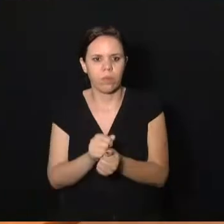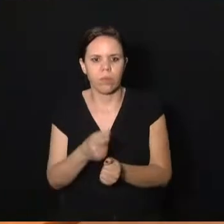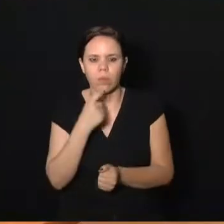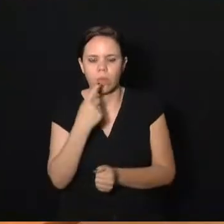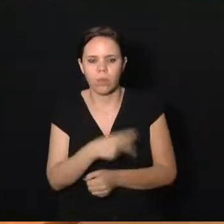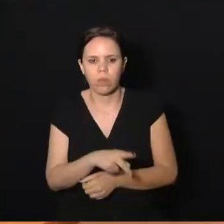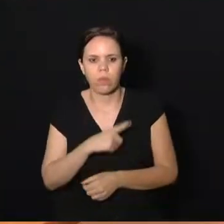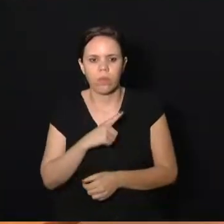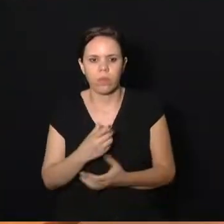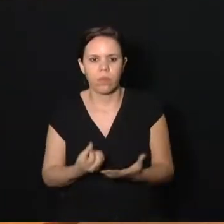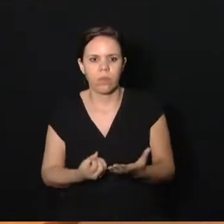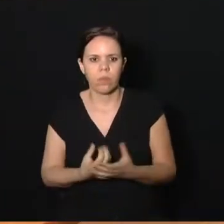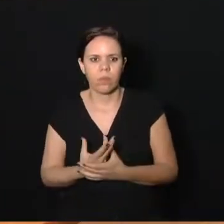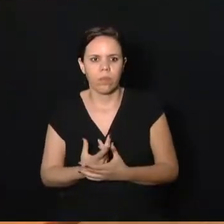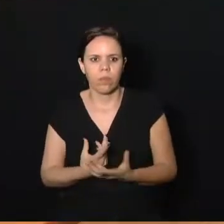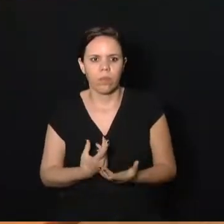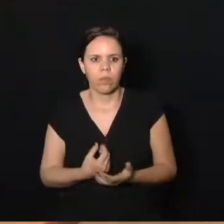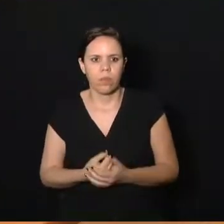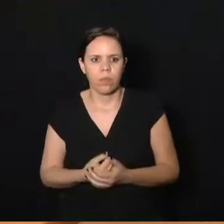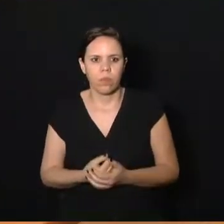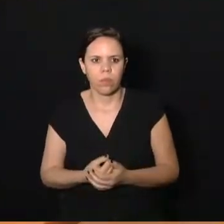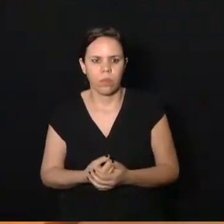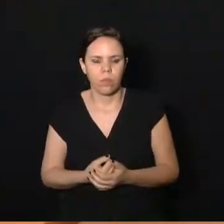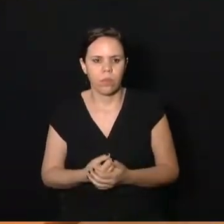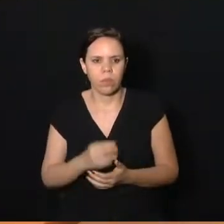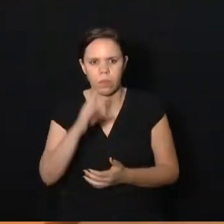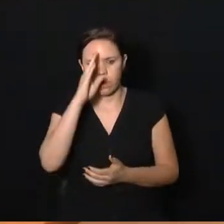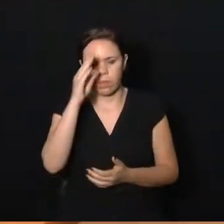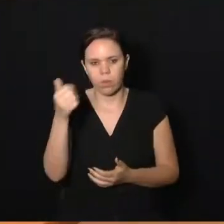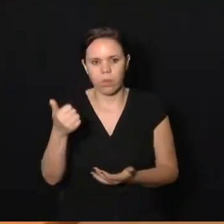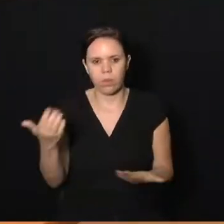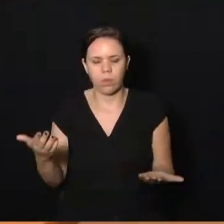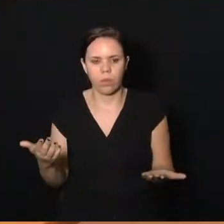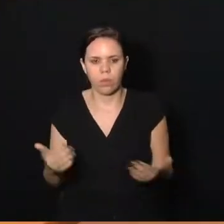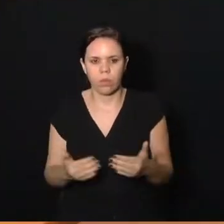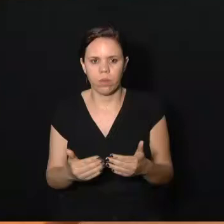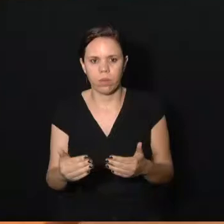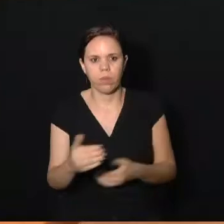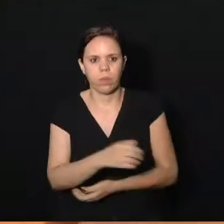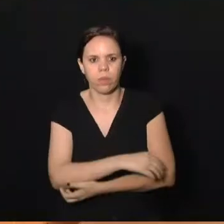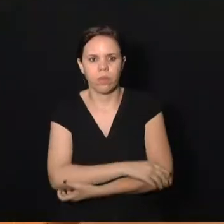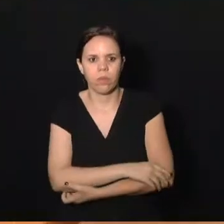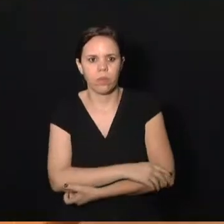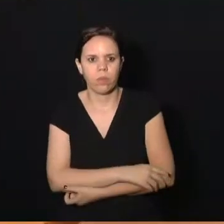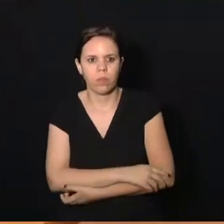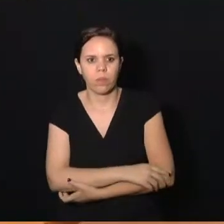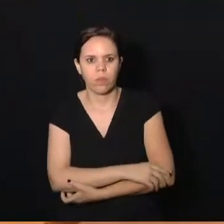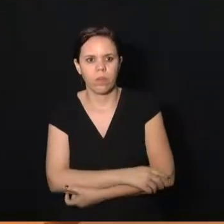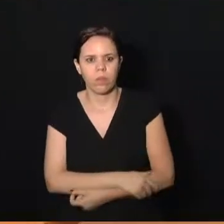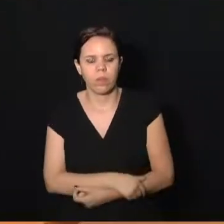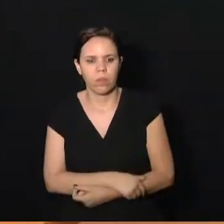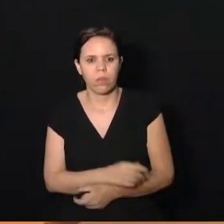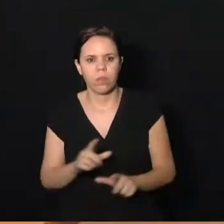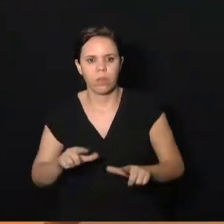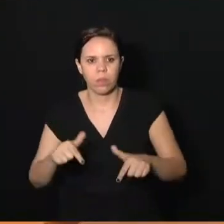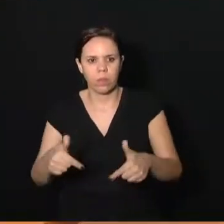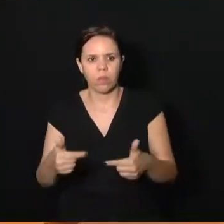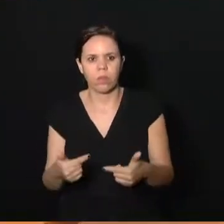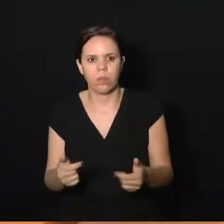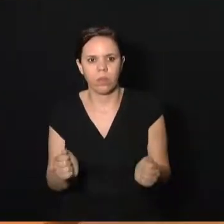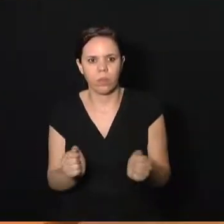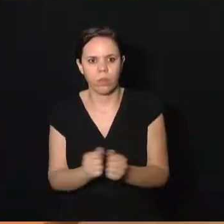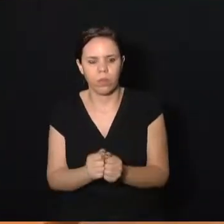Campinas seria, vamos dizer assim, pioneira a partir dessa iniciativa, que